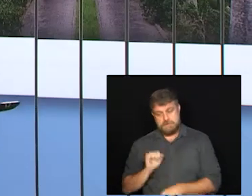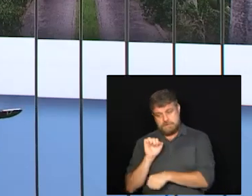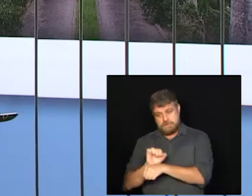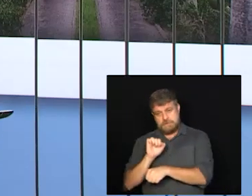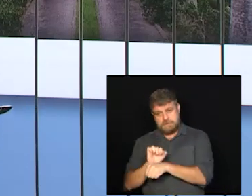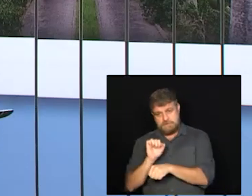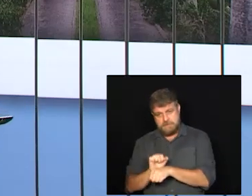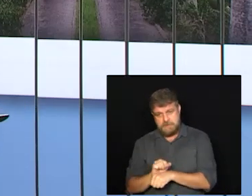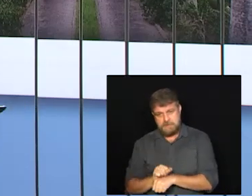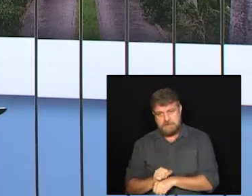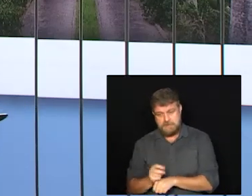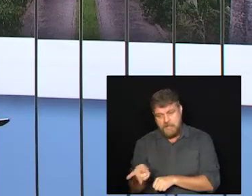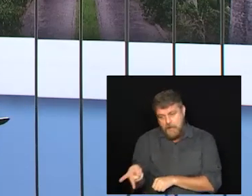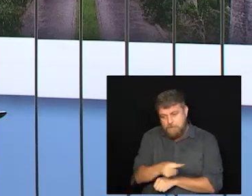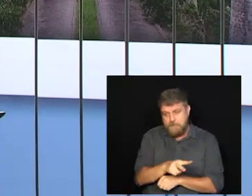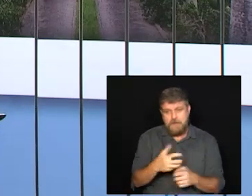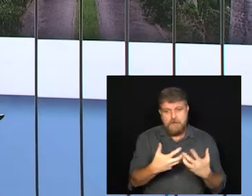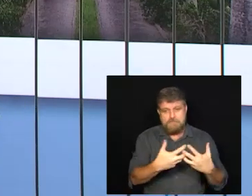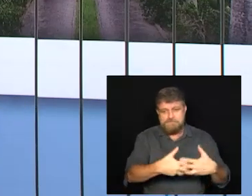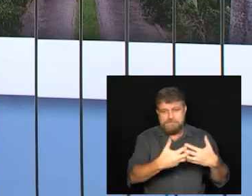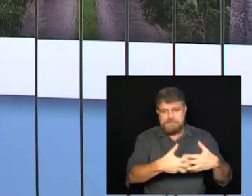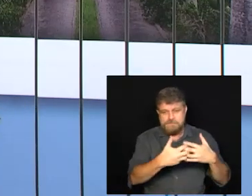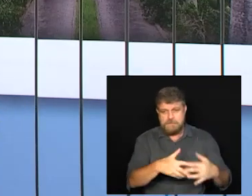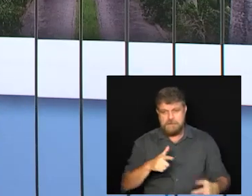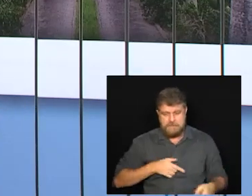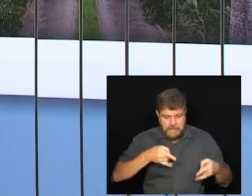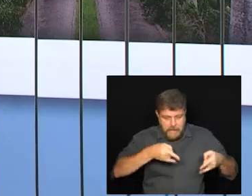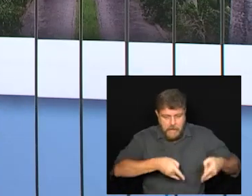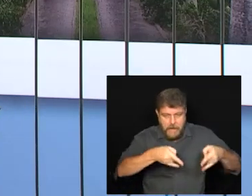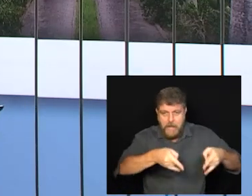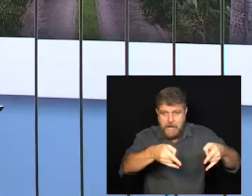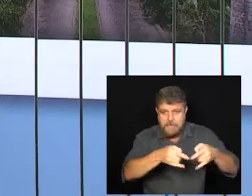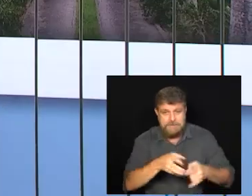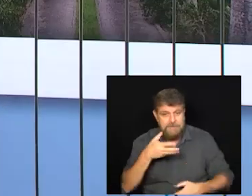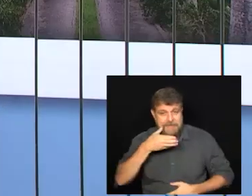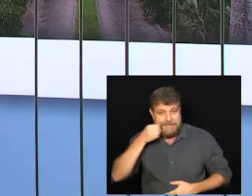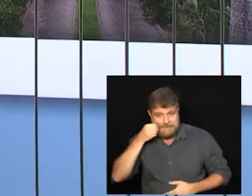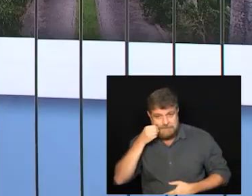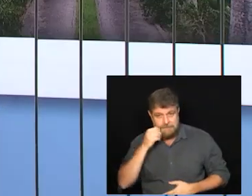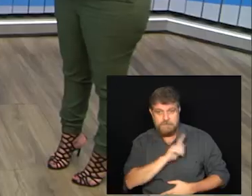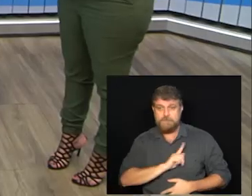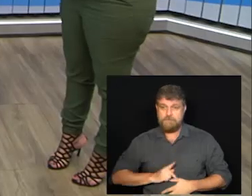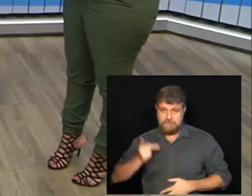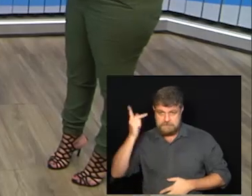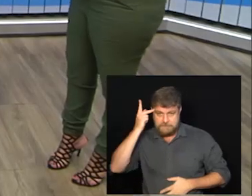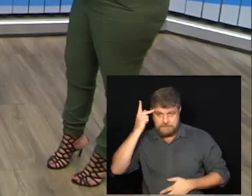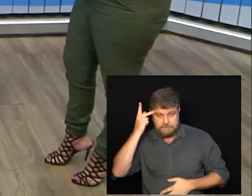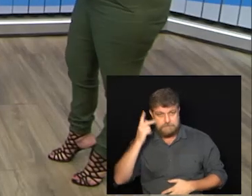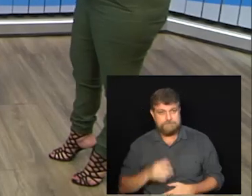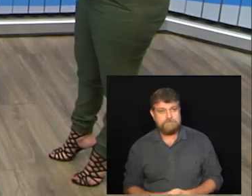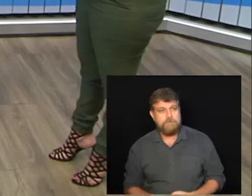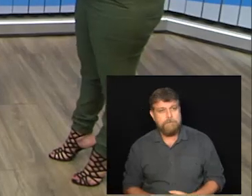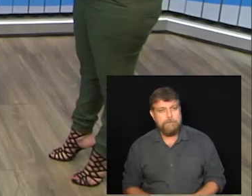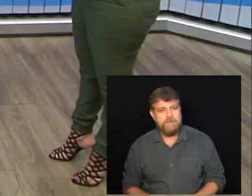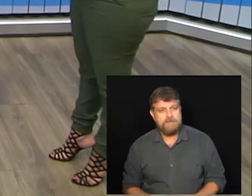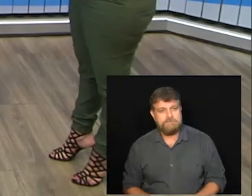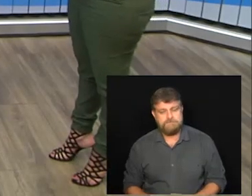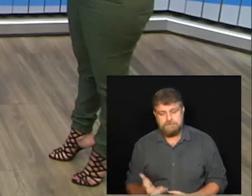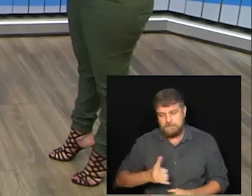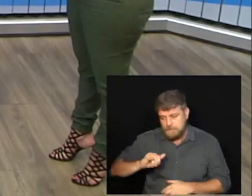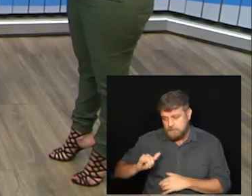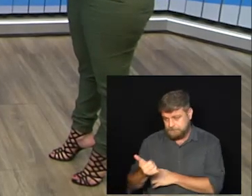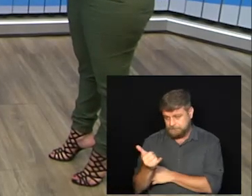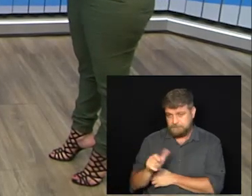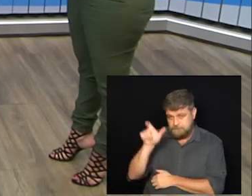que seja feita essa transição para que tenhamos mais leitos disponíveis do estado aqui em Campinas. Mina Abreu, quero aproveitar a sua presença aqui